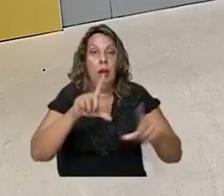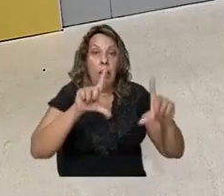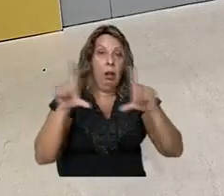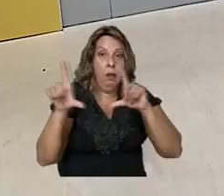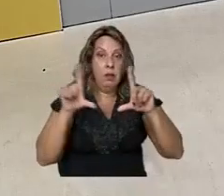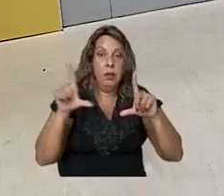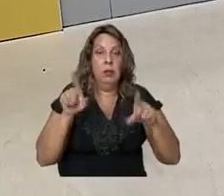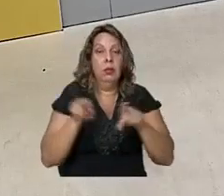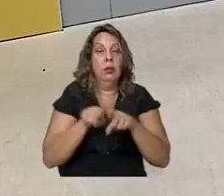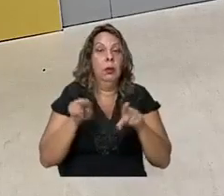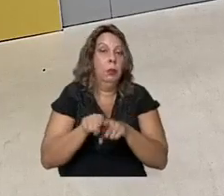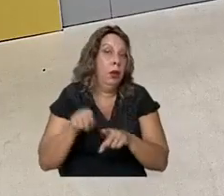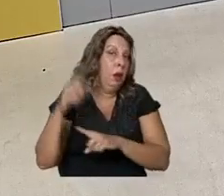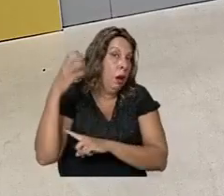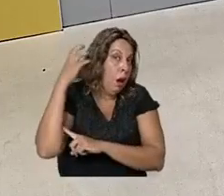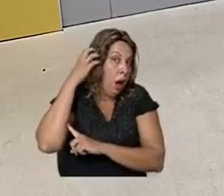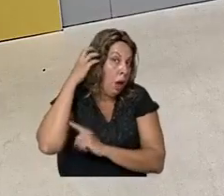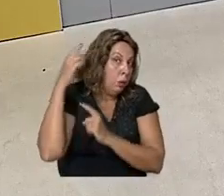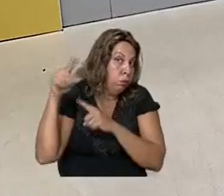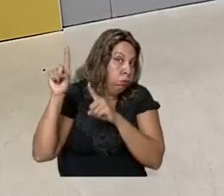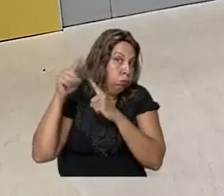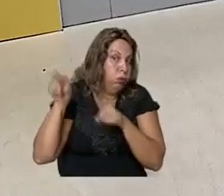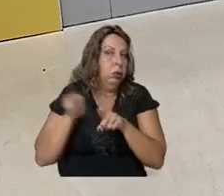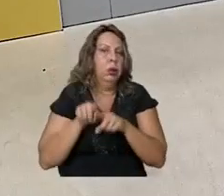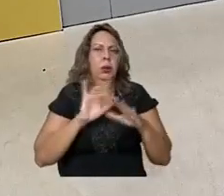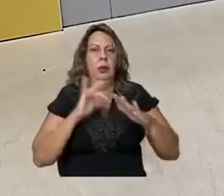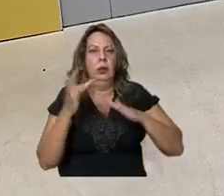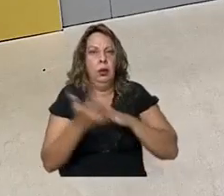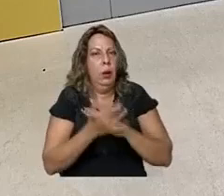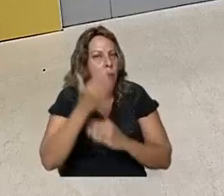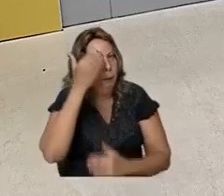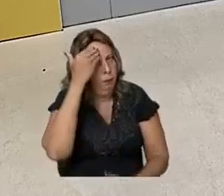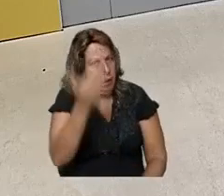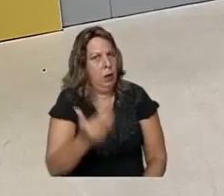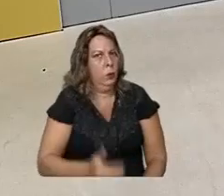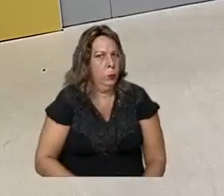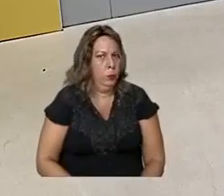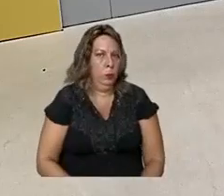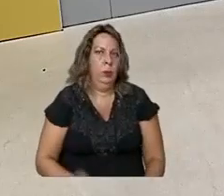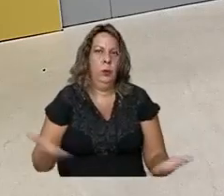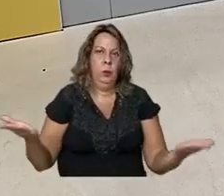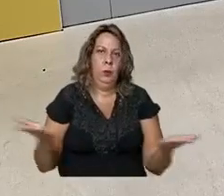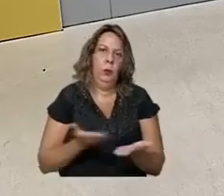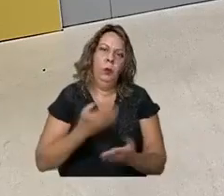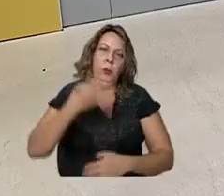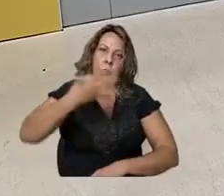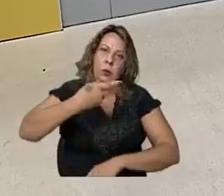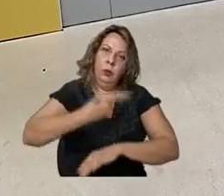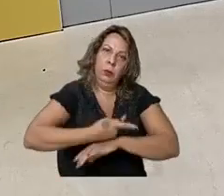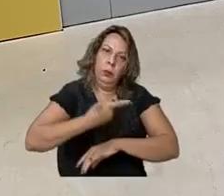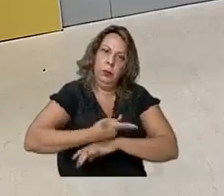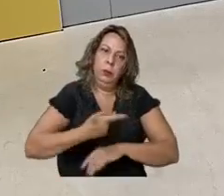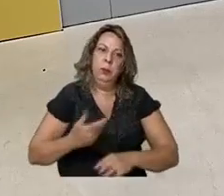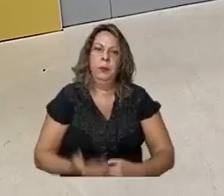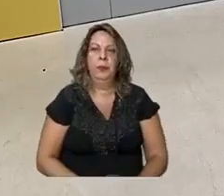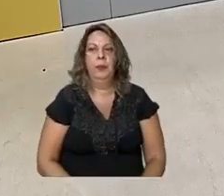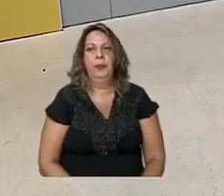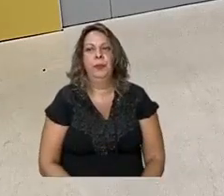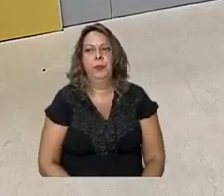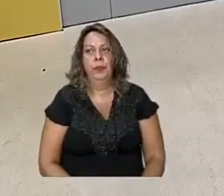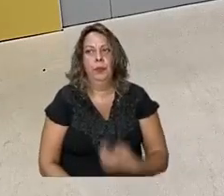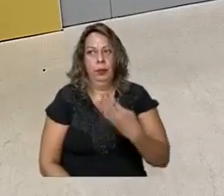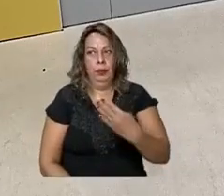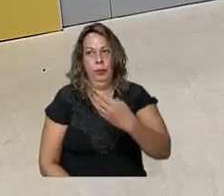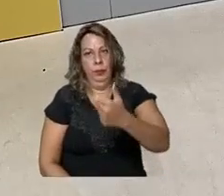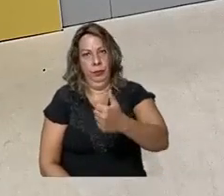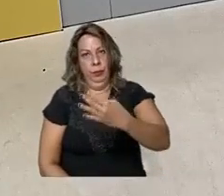rádio ligado, você que está na audiência nas redes sociais. Começa agora o quarto prêmio com o auxílio da Rose Santilva. Eu chamo a bolinha de